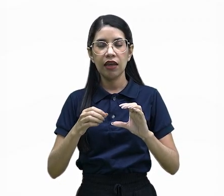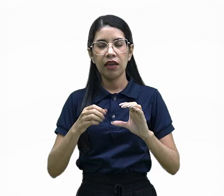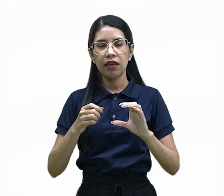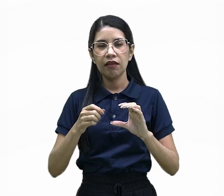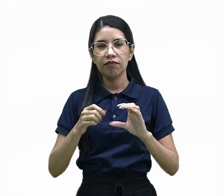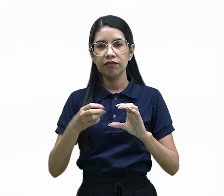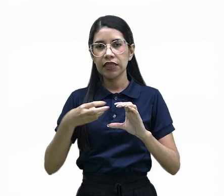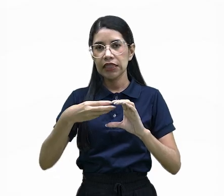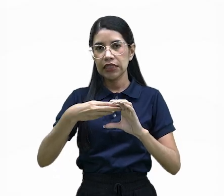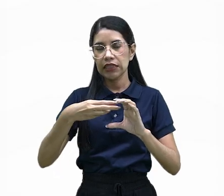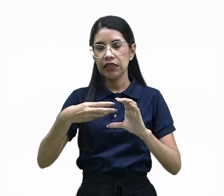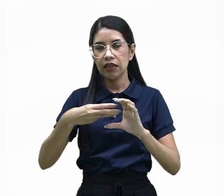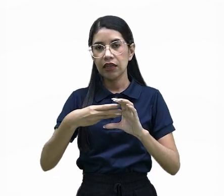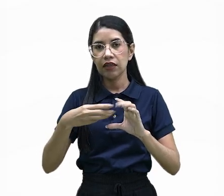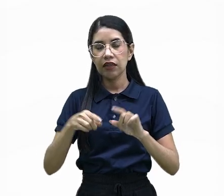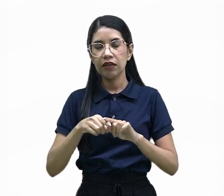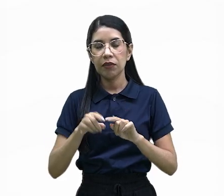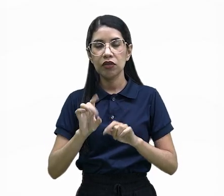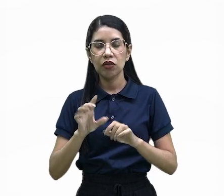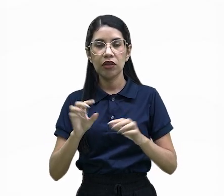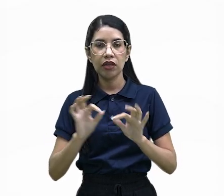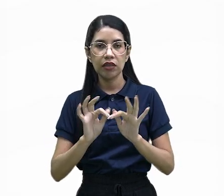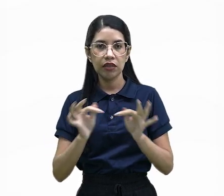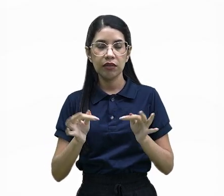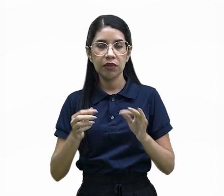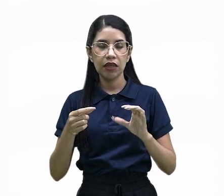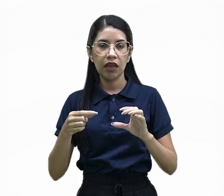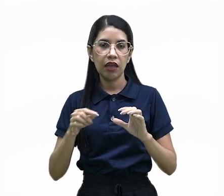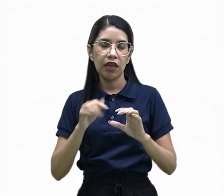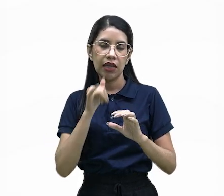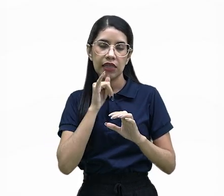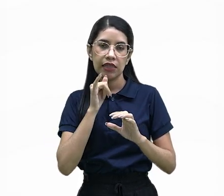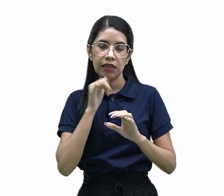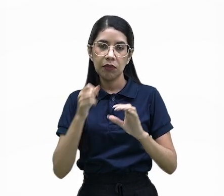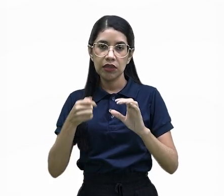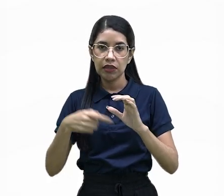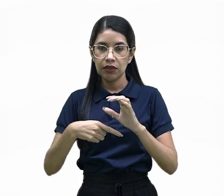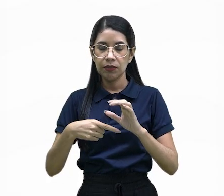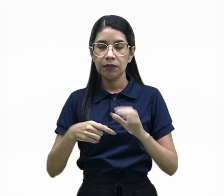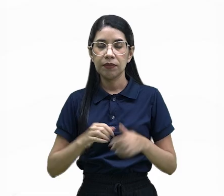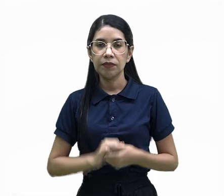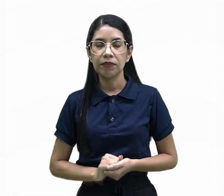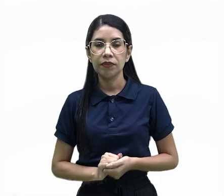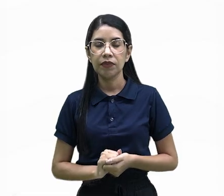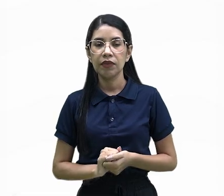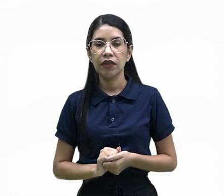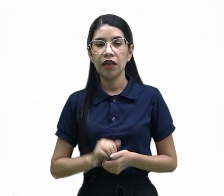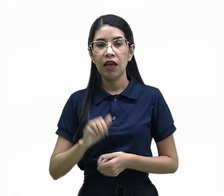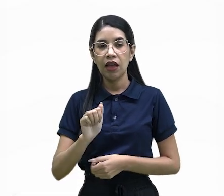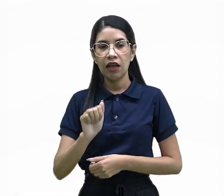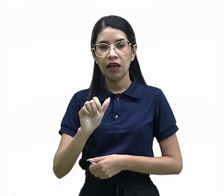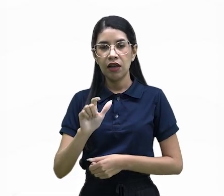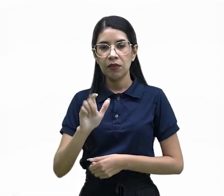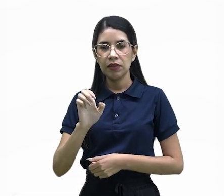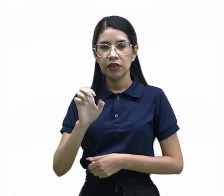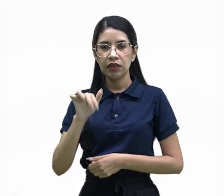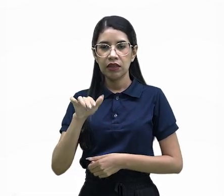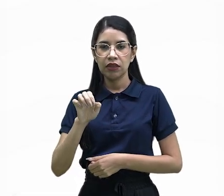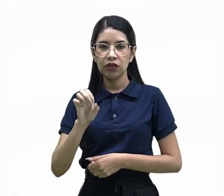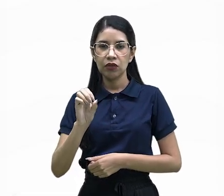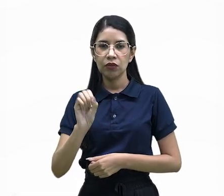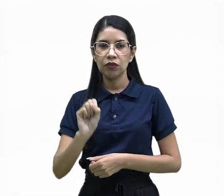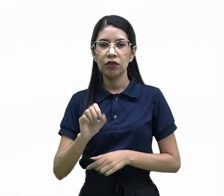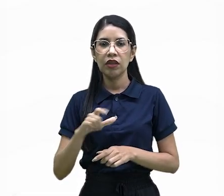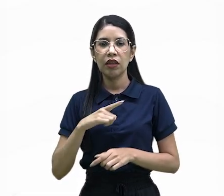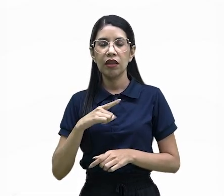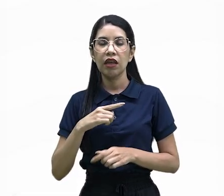seja, daquelas cadeias somente de ligações simples. Por exemplo, alcenos, né, que são aqueles compostos que